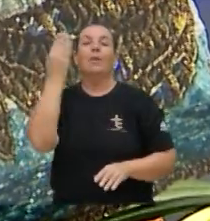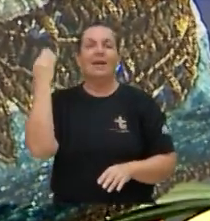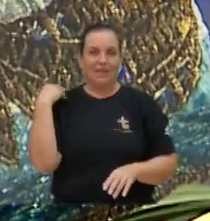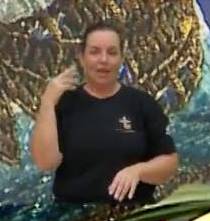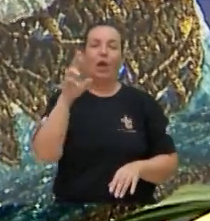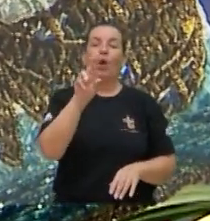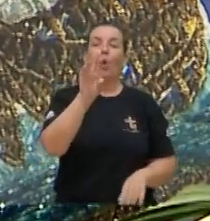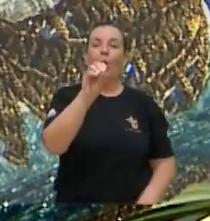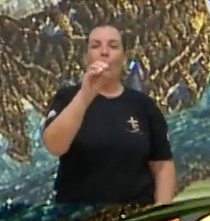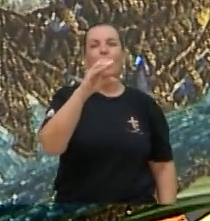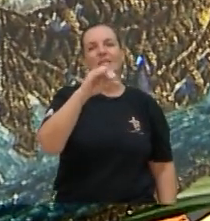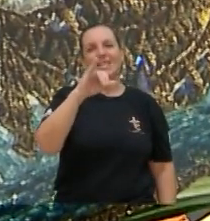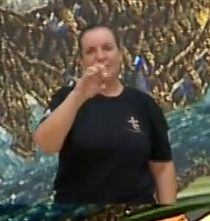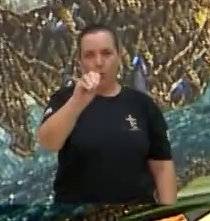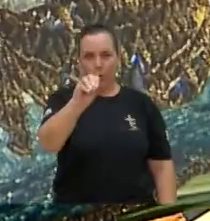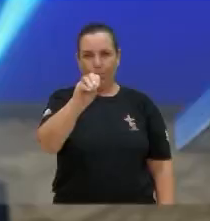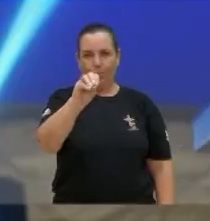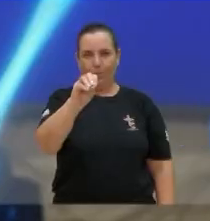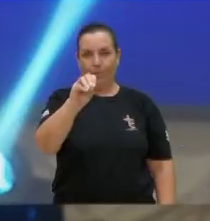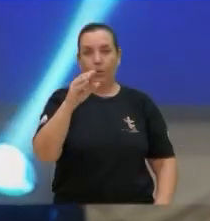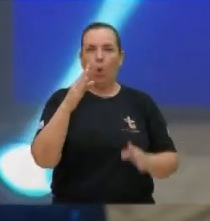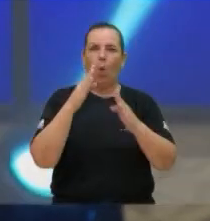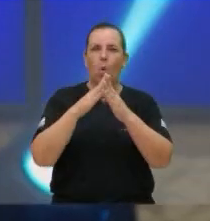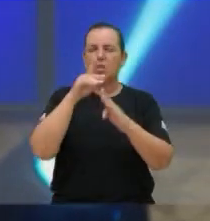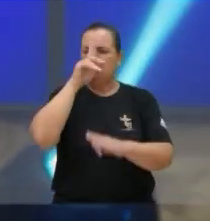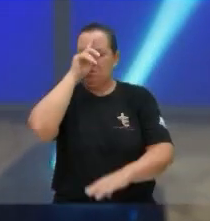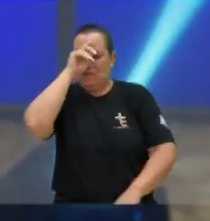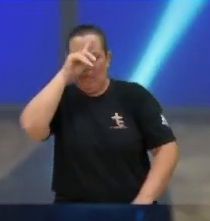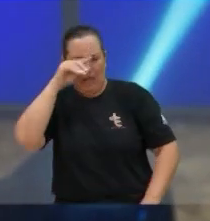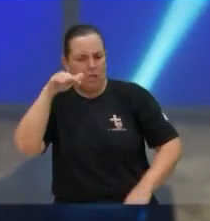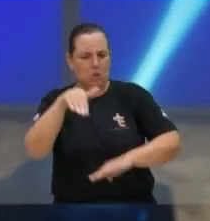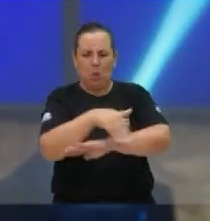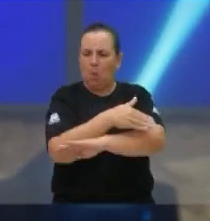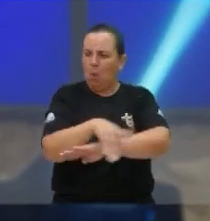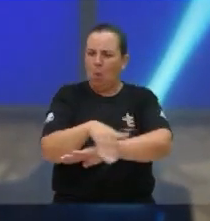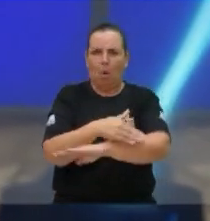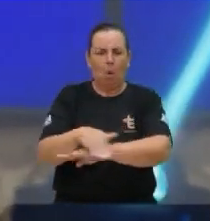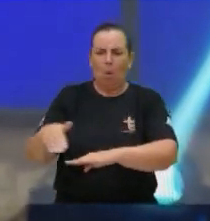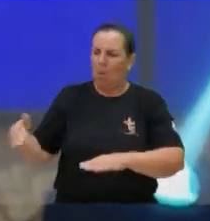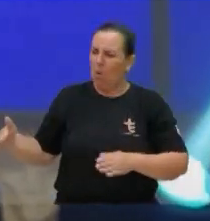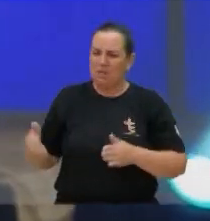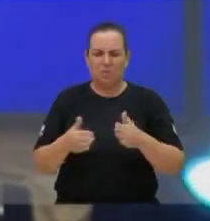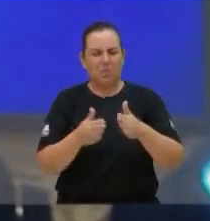Rocio. Hospitais, ruas, avenidas, creches,